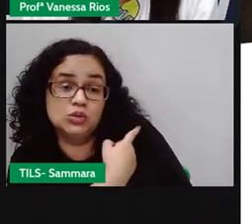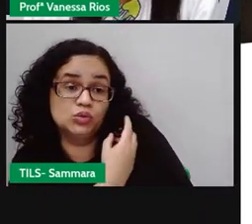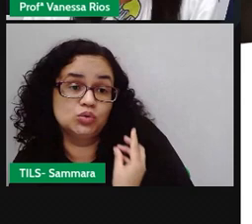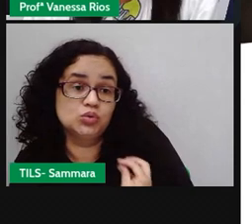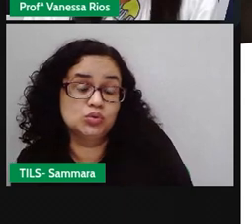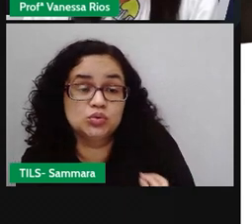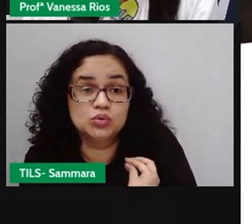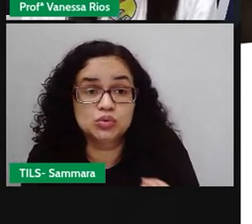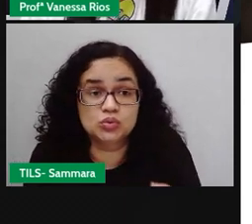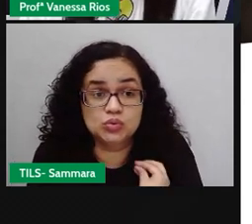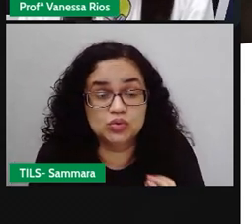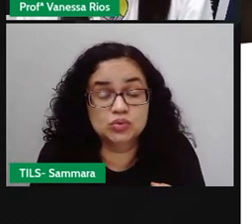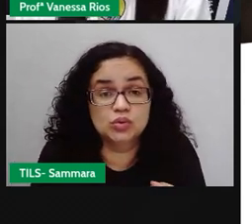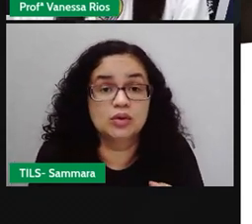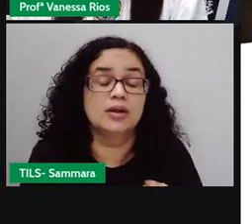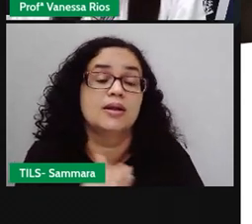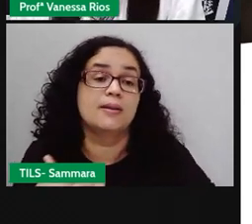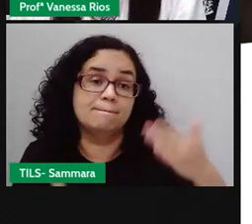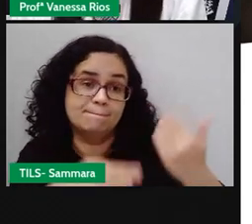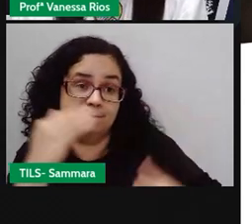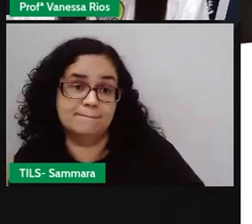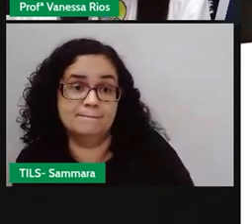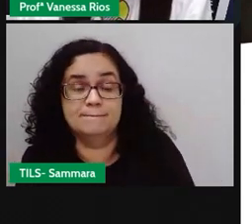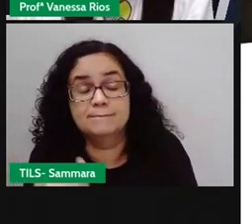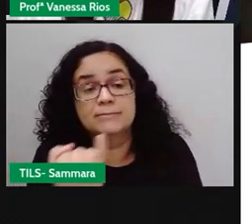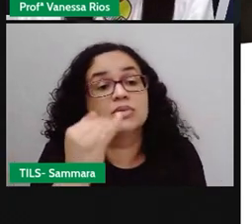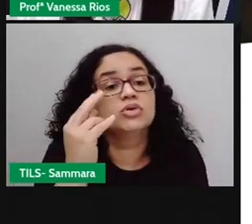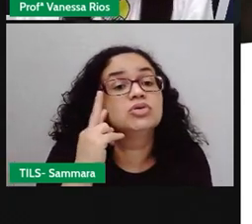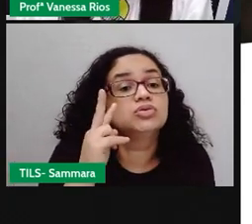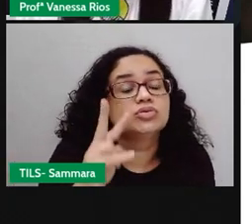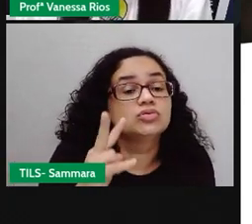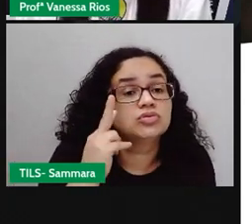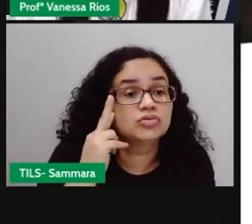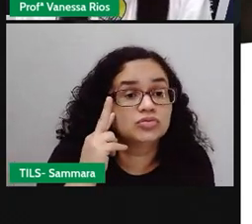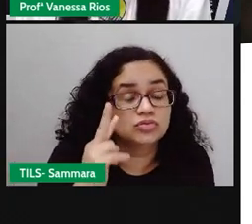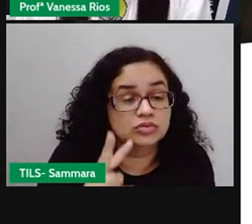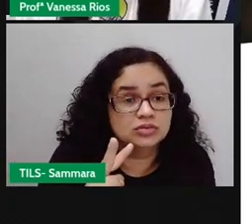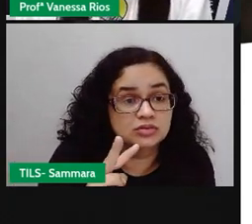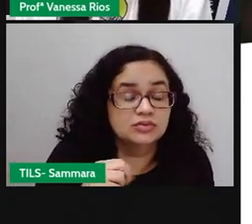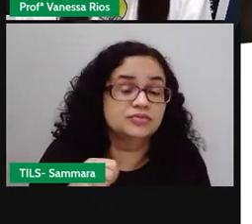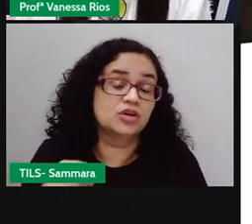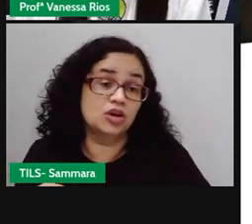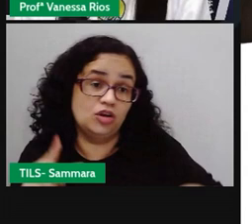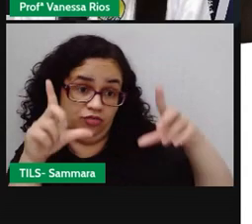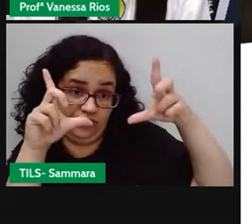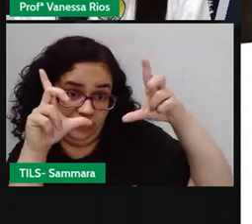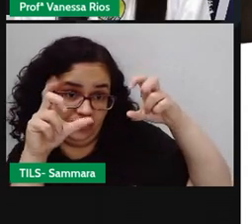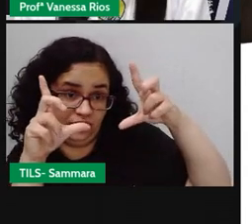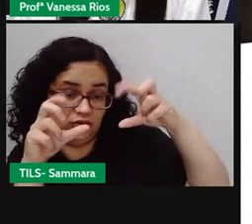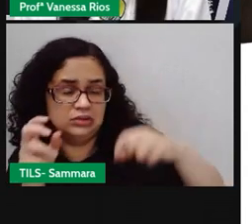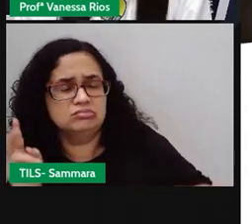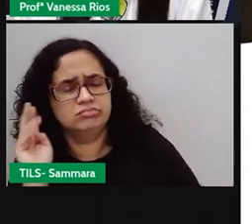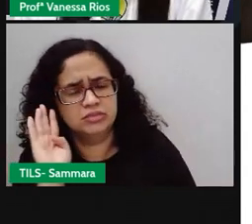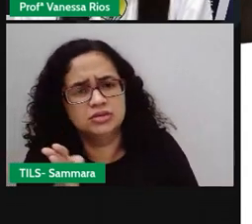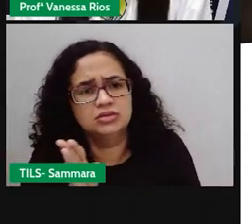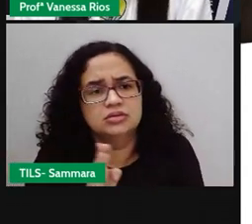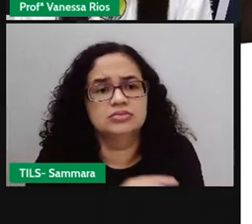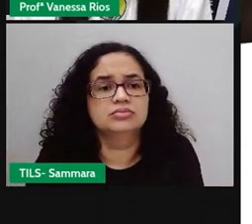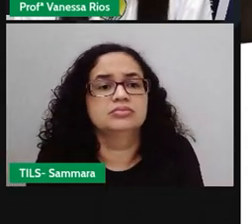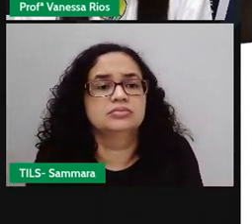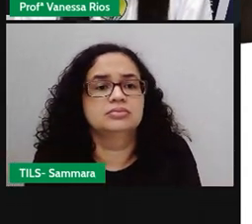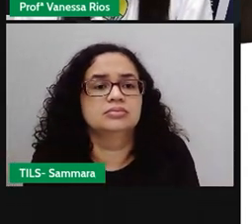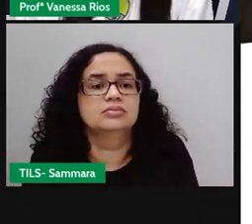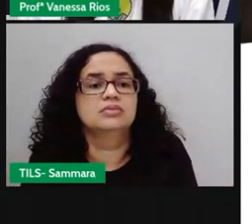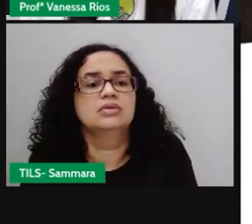a representação de momentos importantes que a gente vive. Normalmente a gente fotografa aquilo que a gente acha